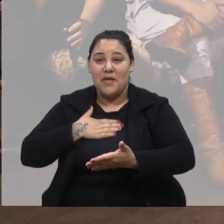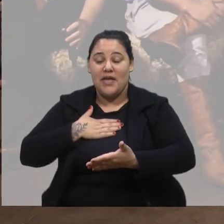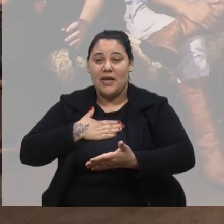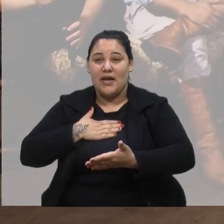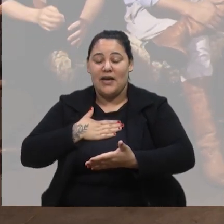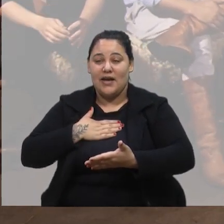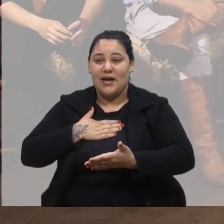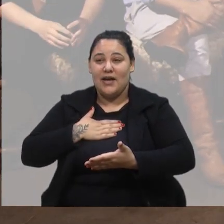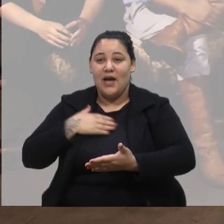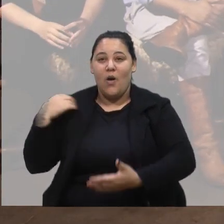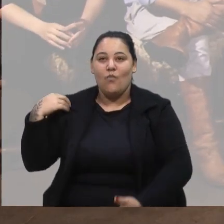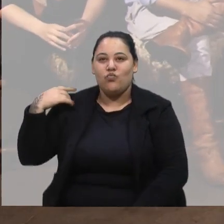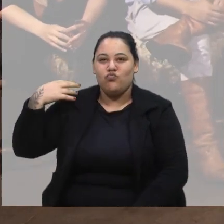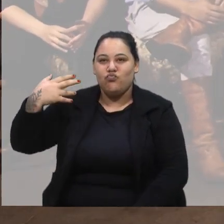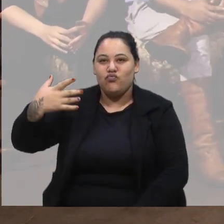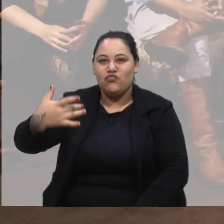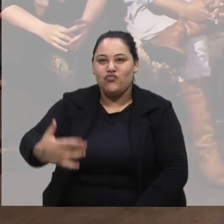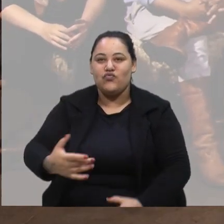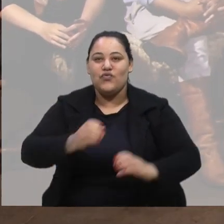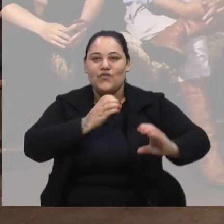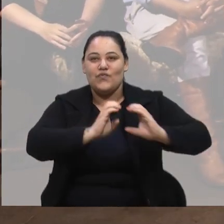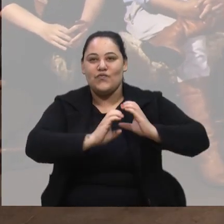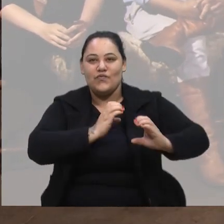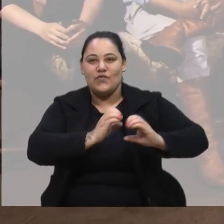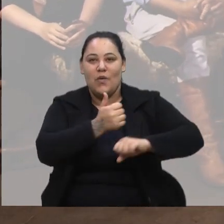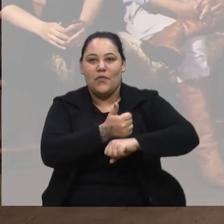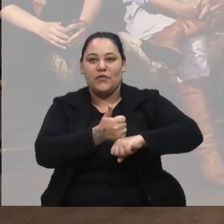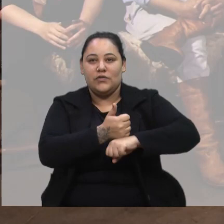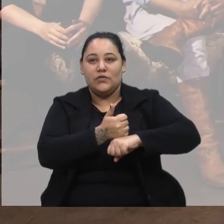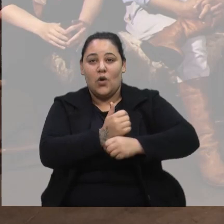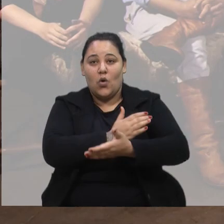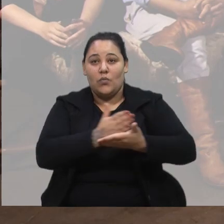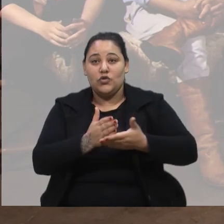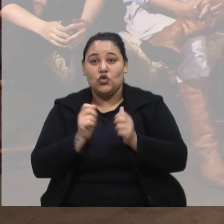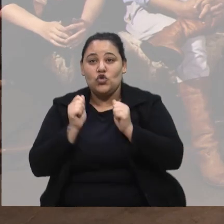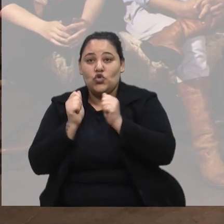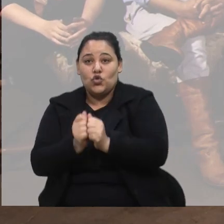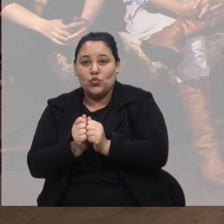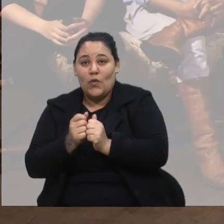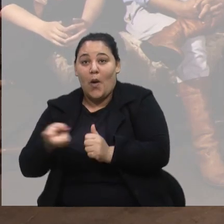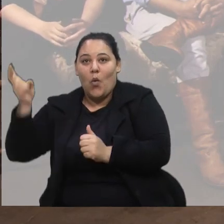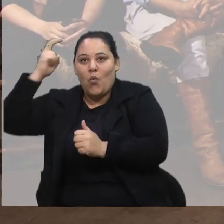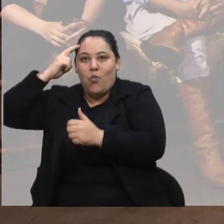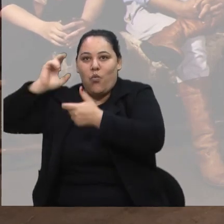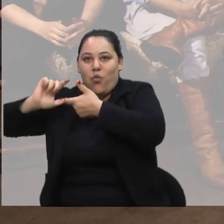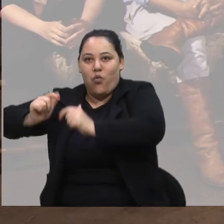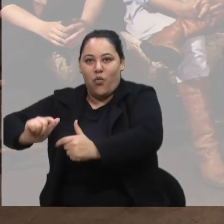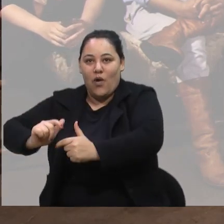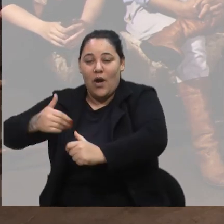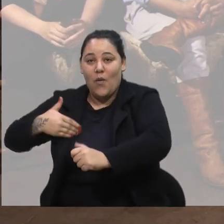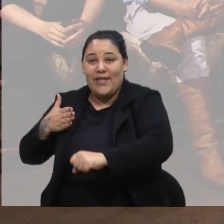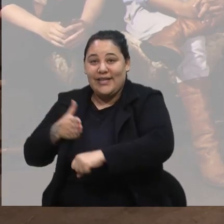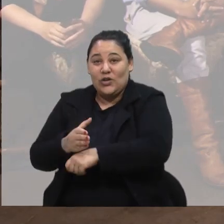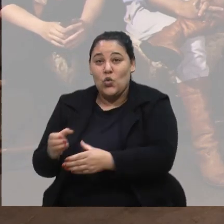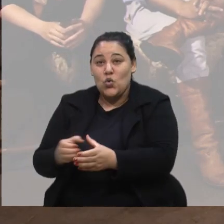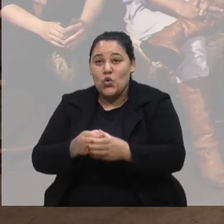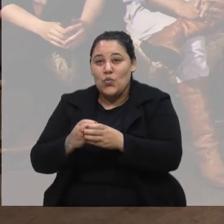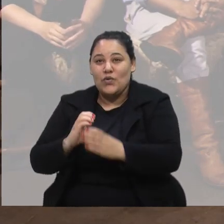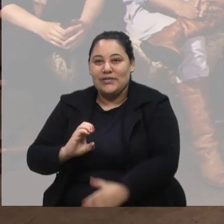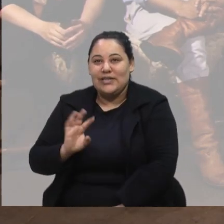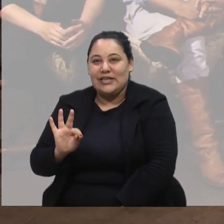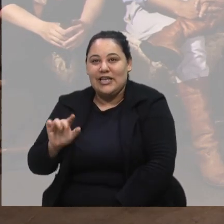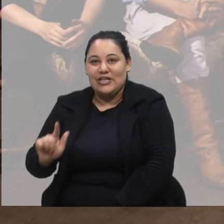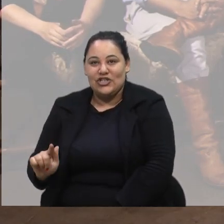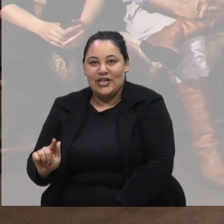como cantora começou junto com a minha trajetória como tradicionalista. Eu entrei no CTG com 8 anos,